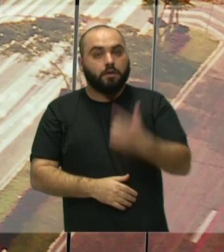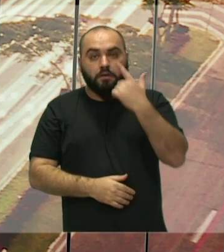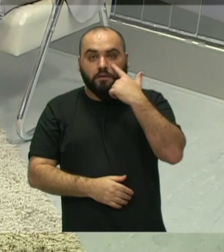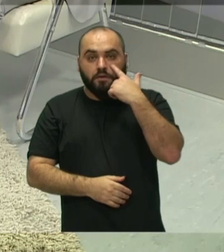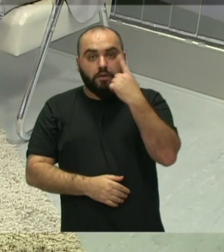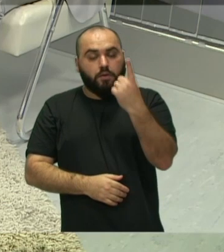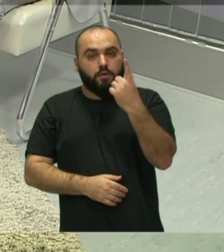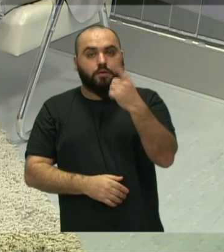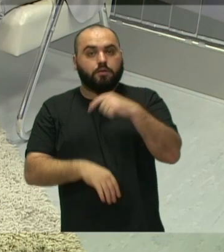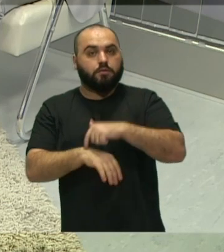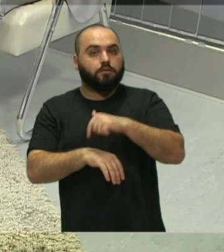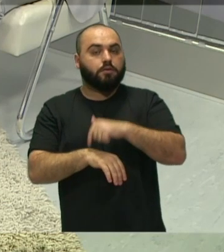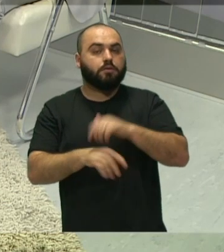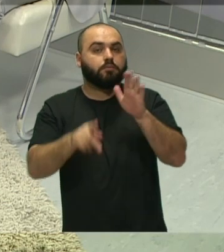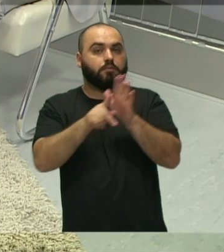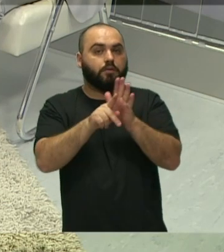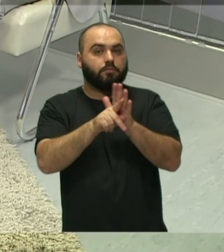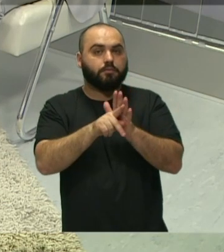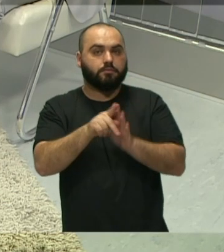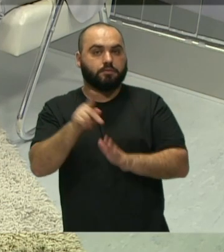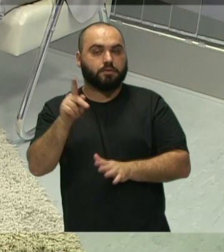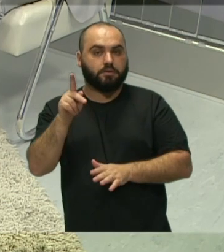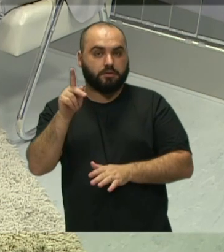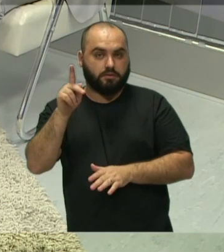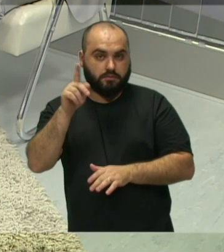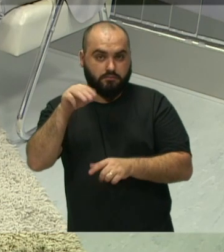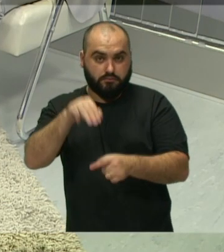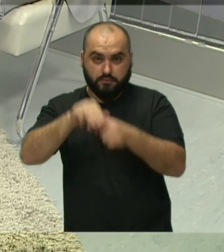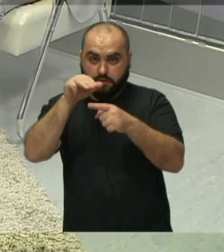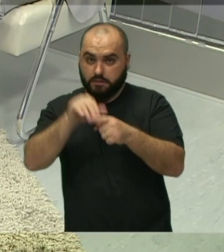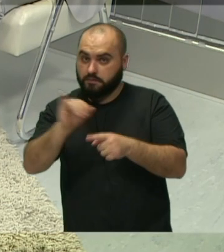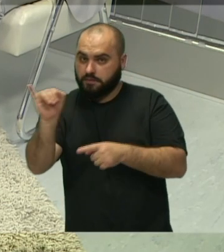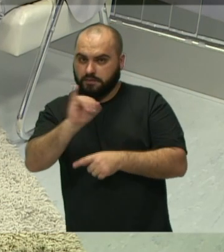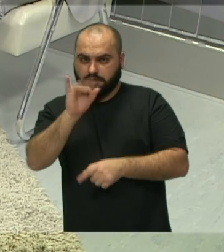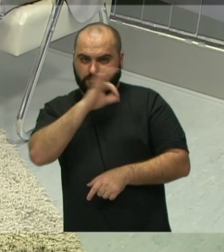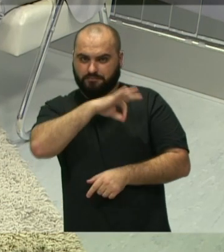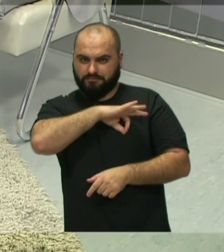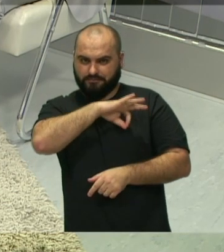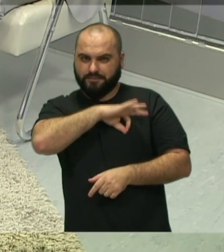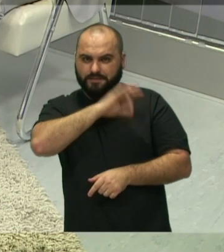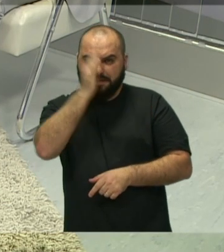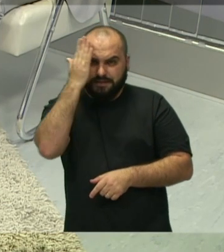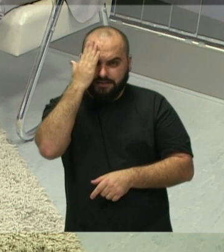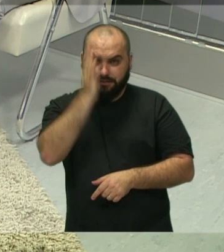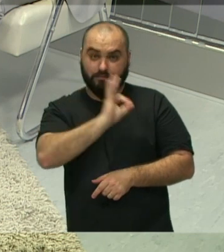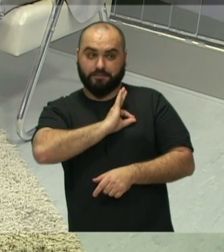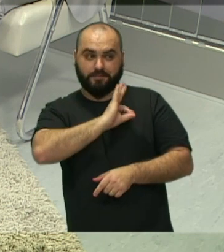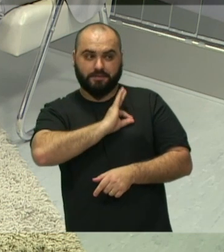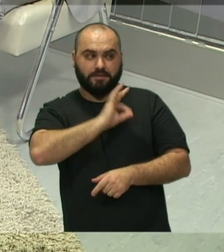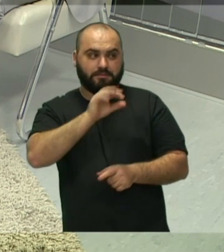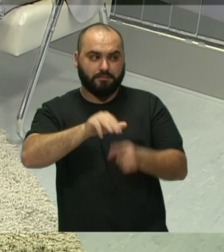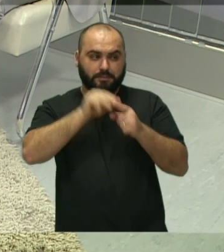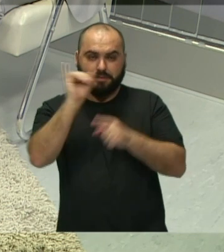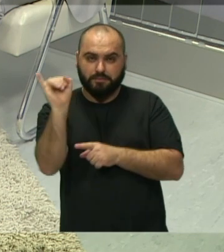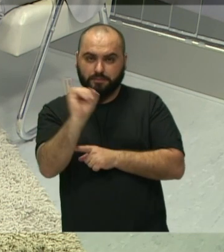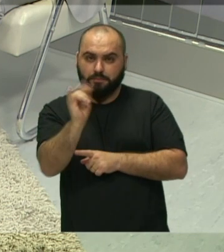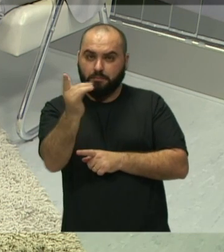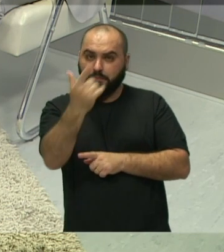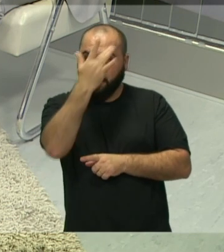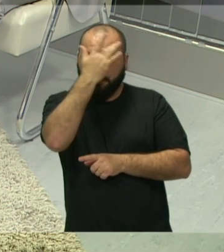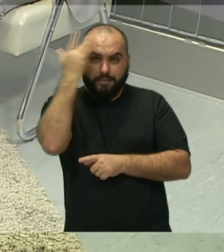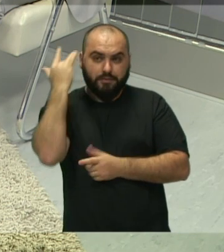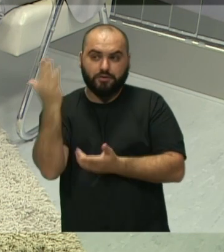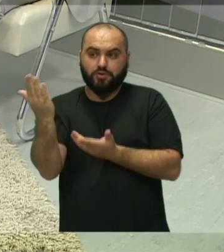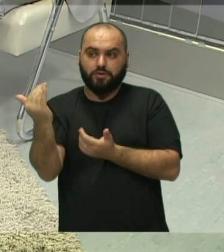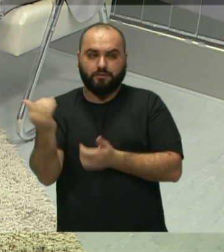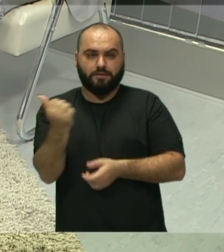um procedimento de uma abordagem da Guarda Municipal de Itajaí a um ainda menor de idade que vendia os seus